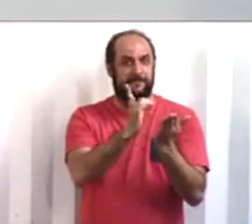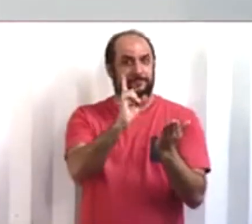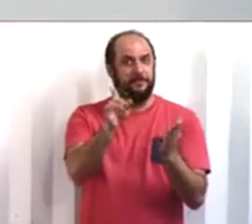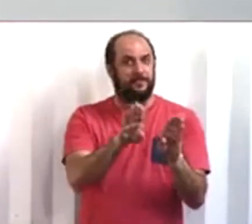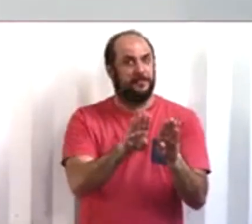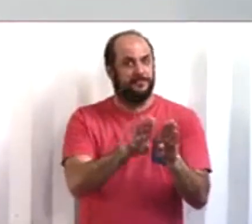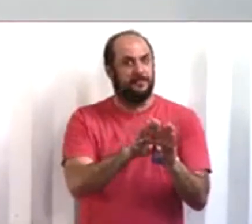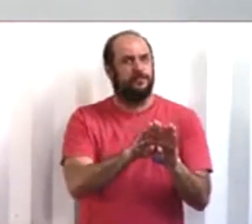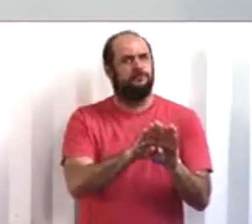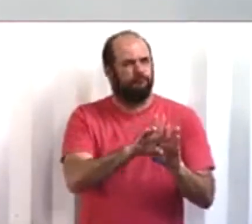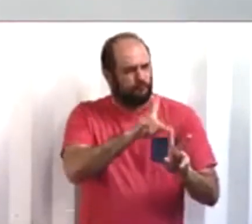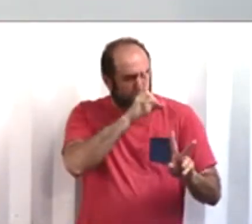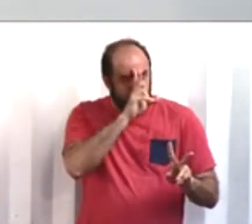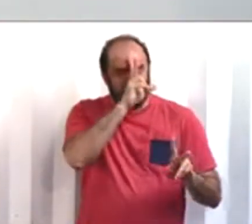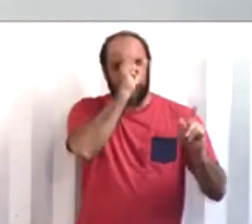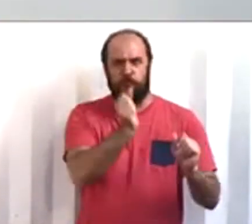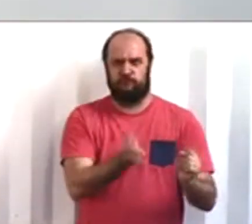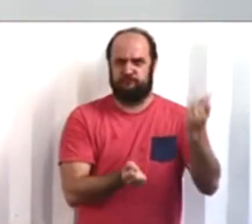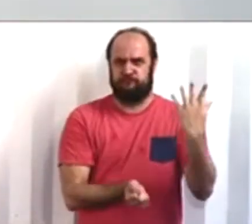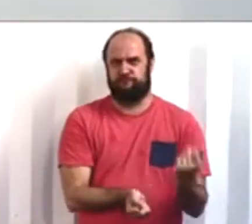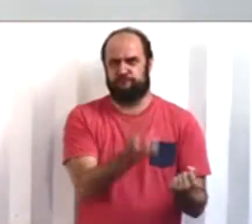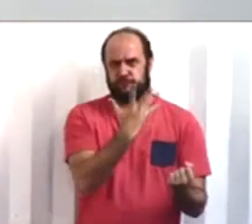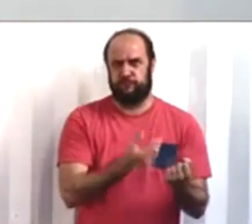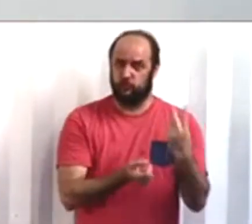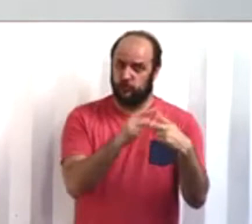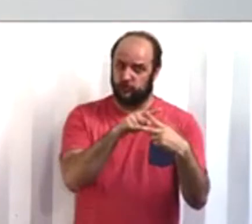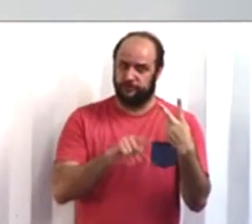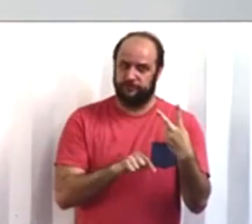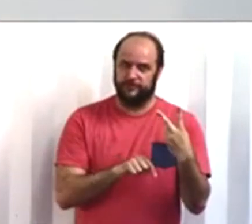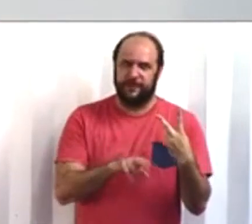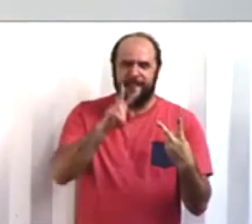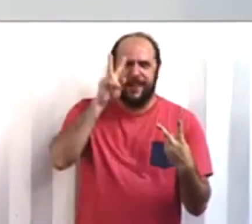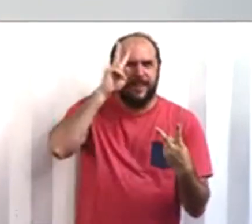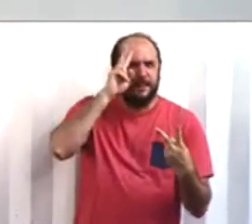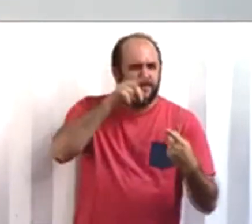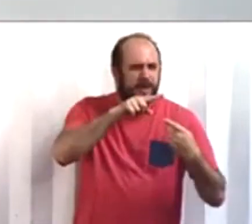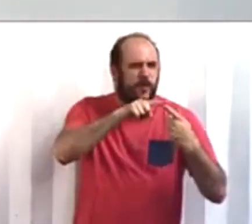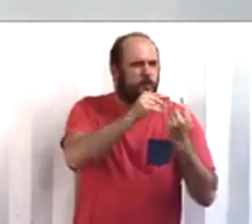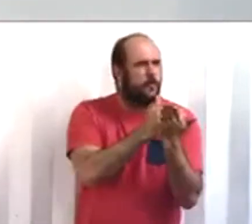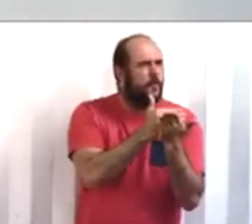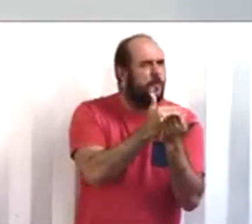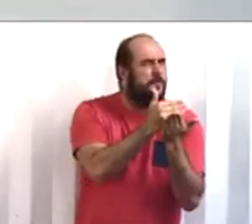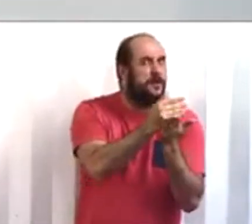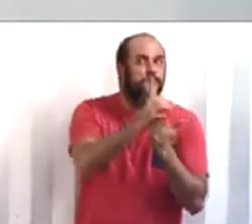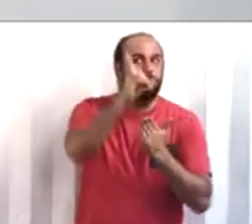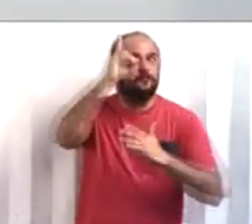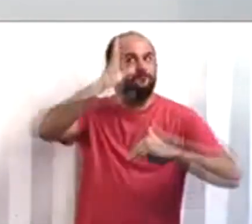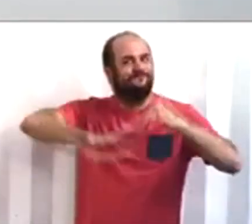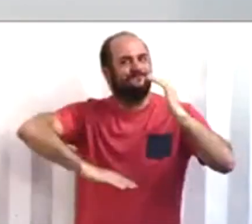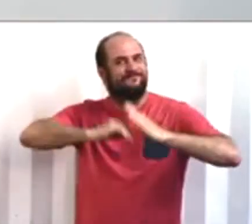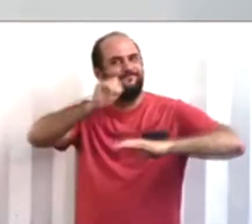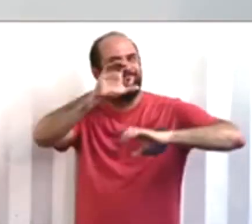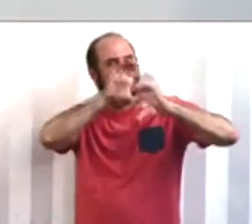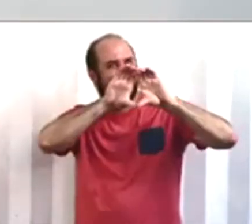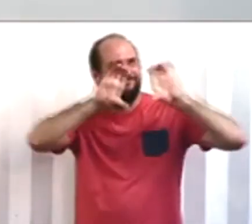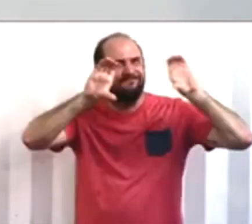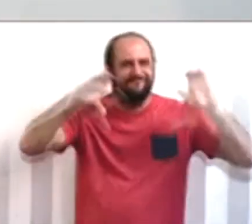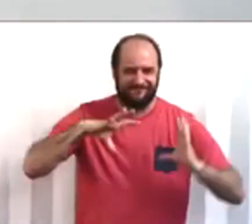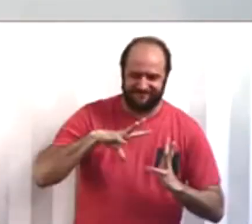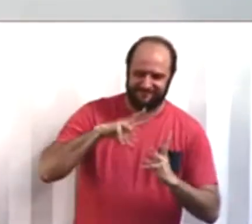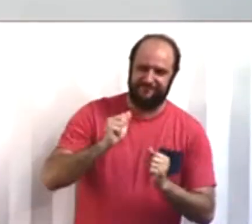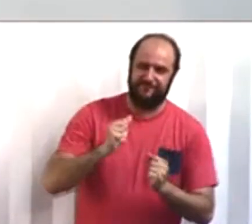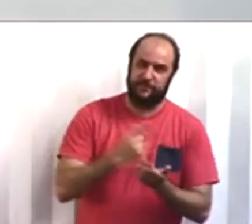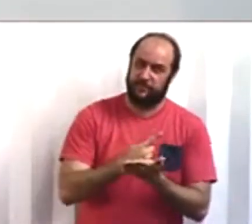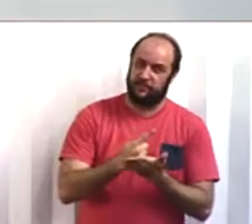Escrituras muito fortes. No princípio, criou Deus os céus e a terra, Gênesis 1, e